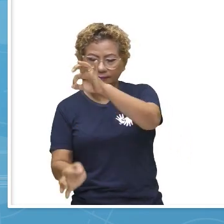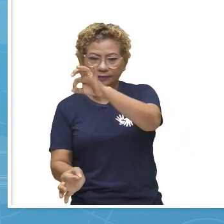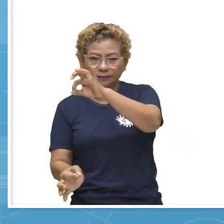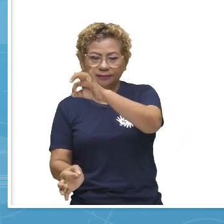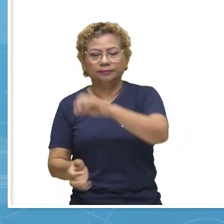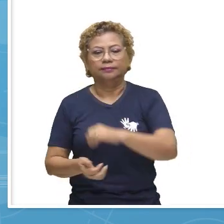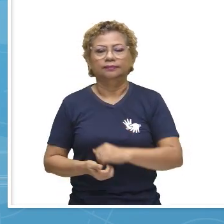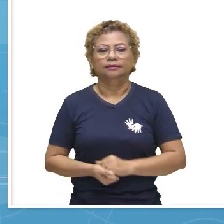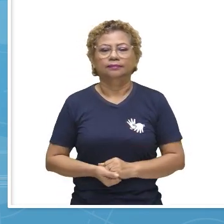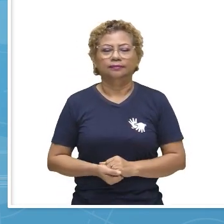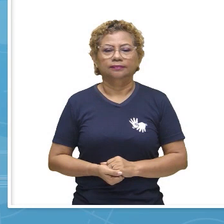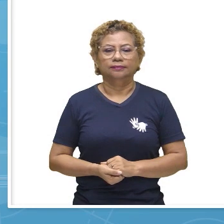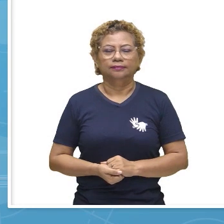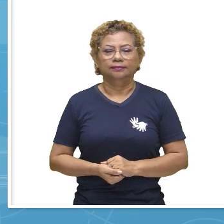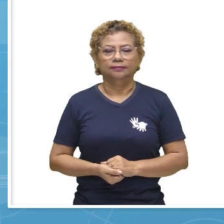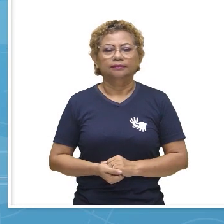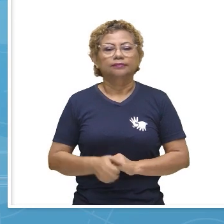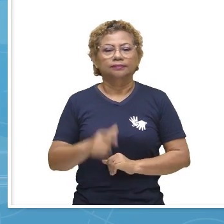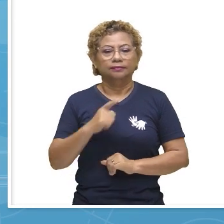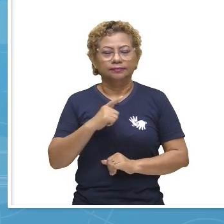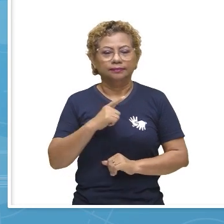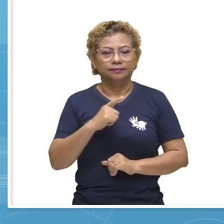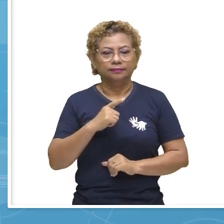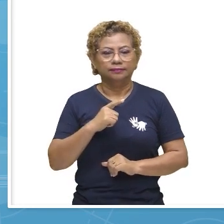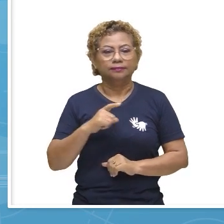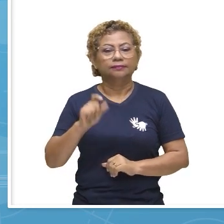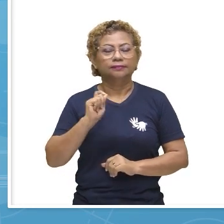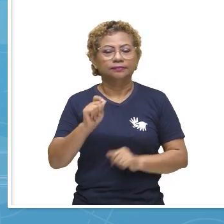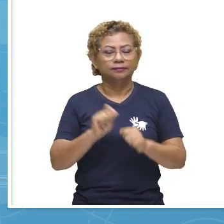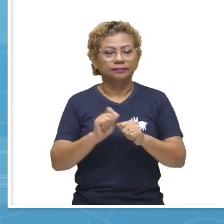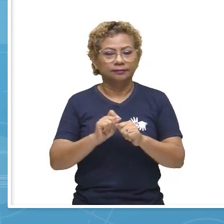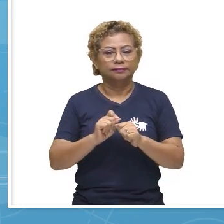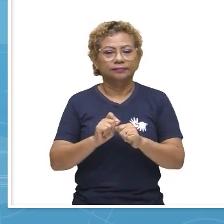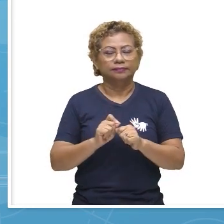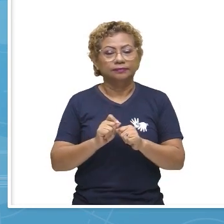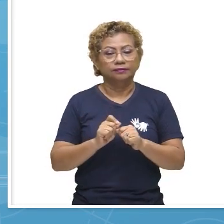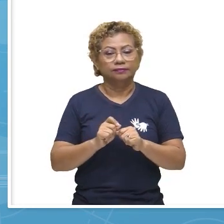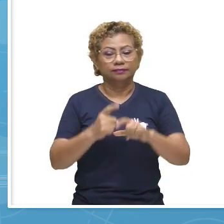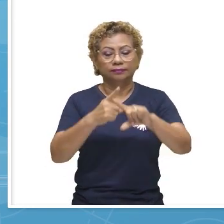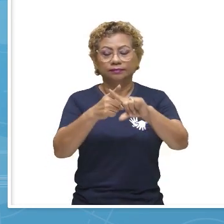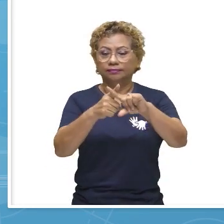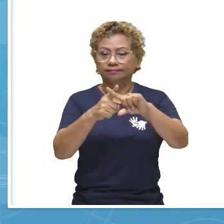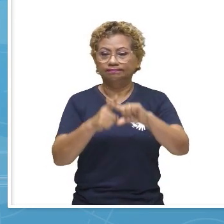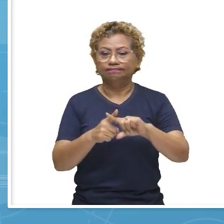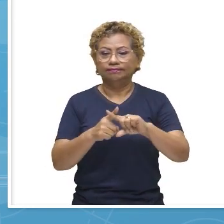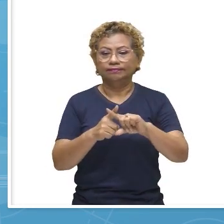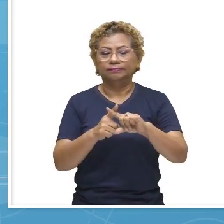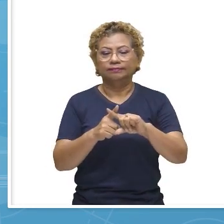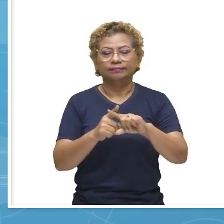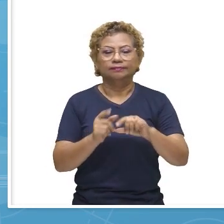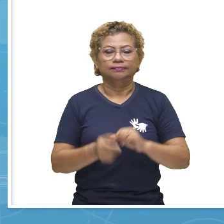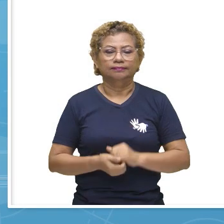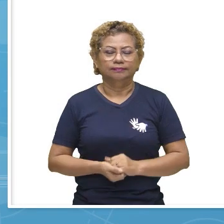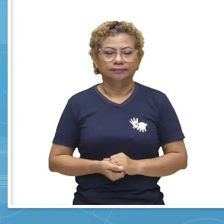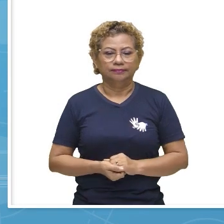né? Então, eu tenho que fazer essa multiplicação. Então, a minha